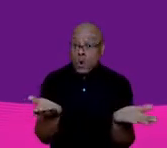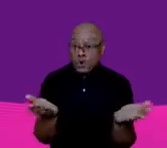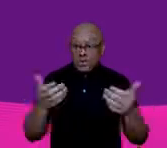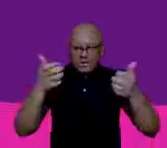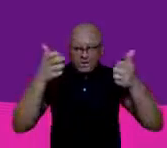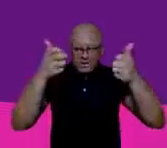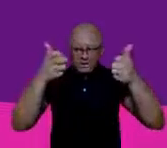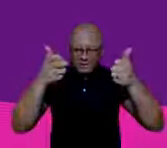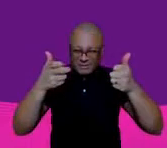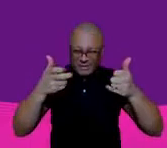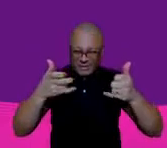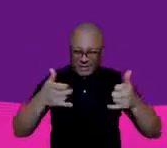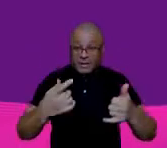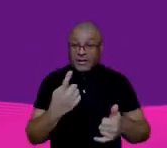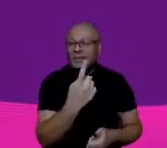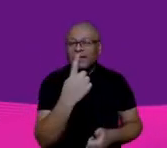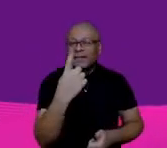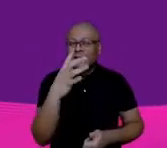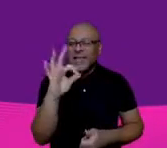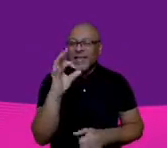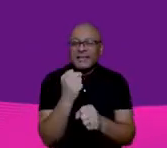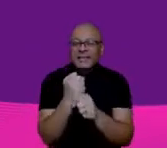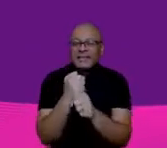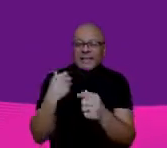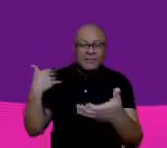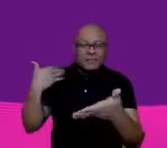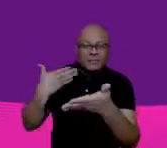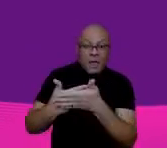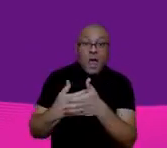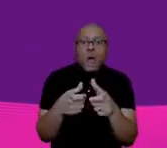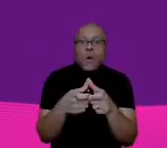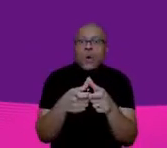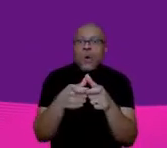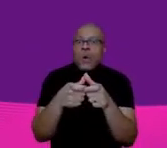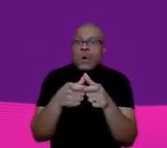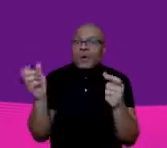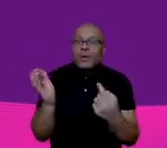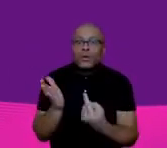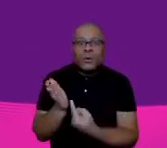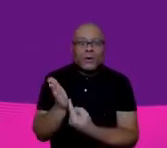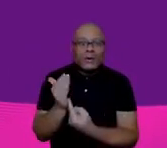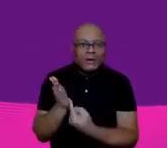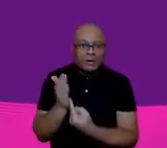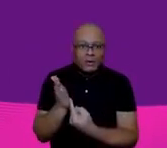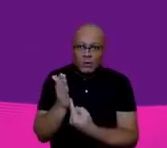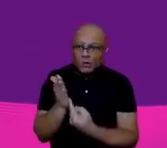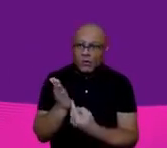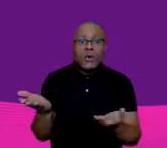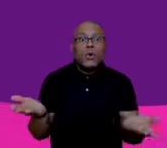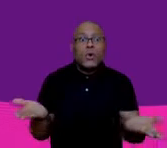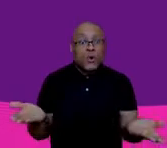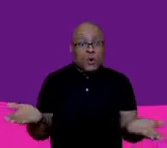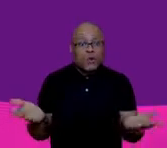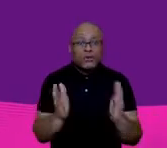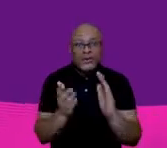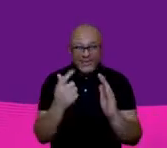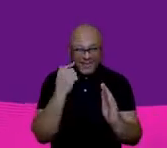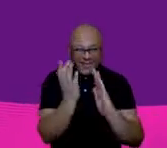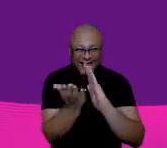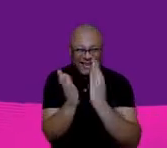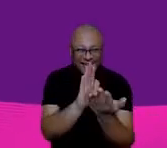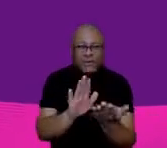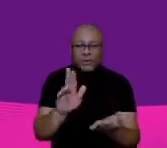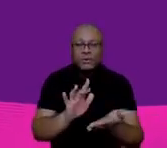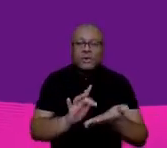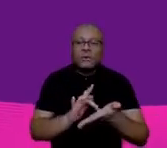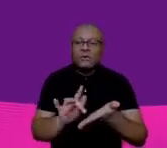última década, vamos dizer assim, aumentou muito a tecnologia, quer dizer, hoje você tem uma interface com um tablet, como eu mostrei com aquele paciente,